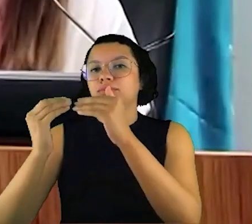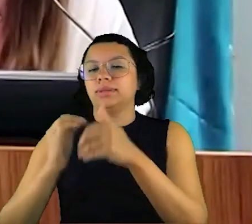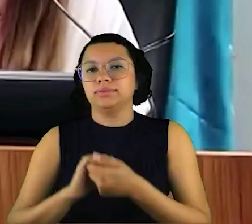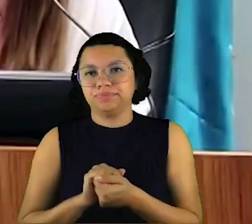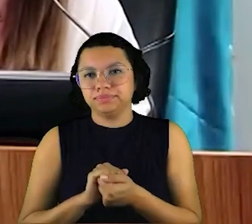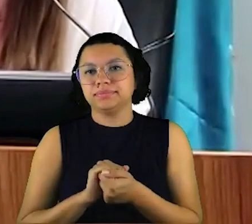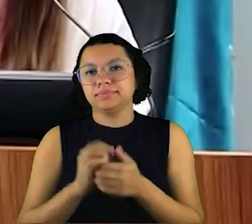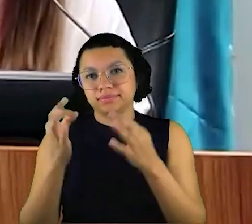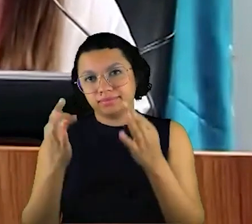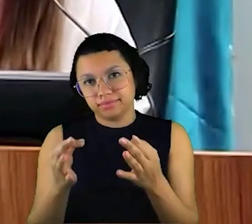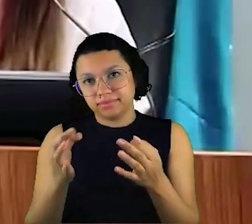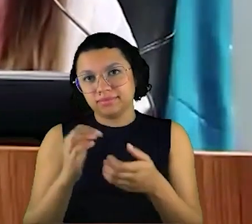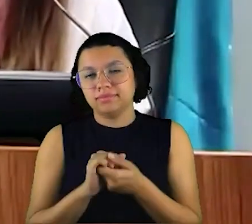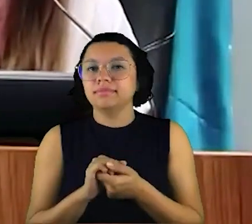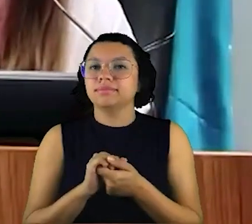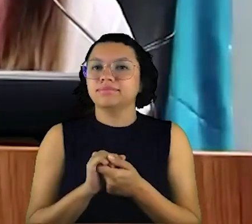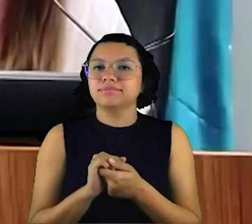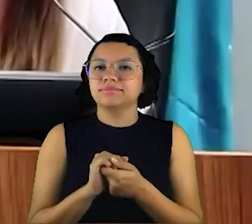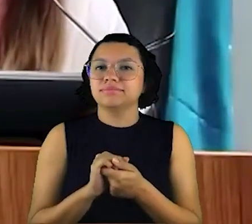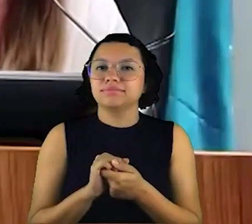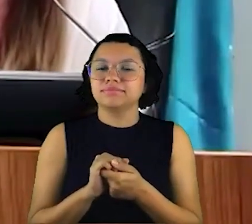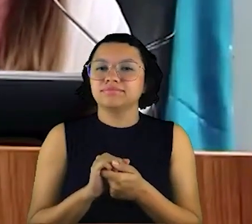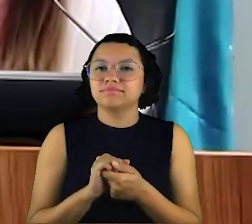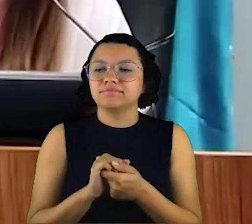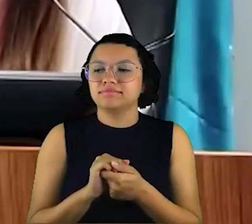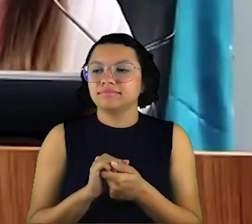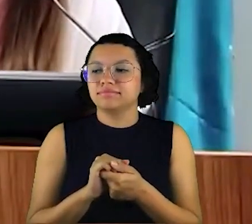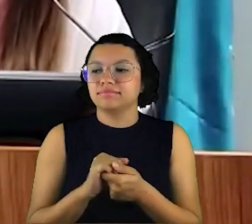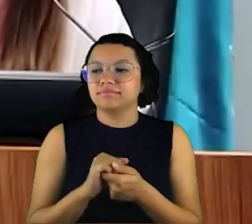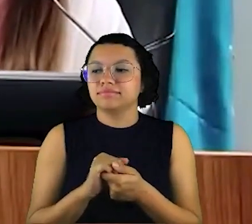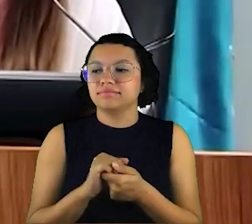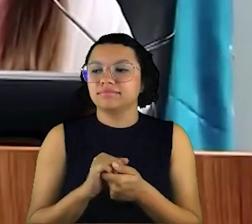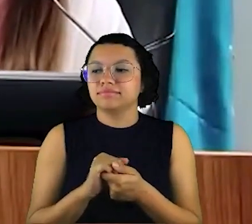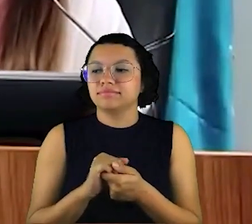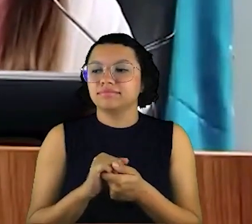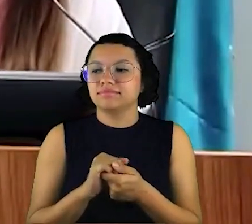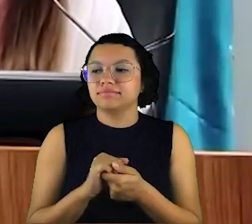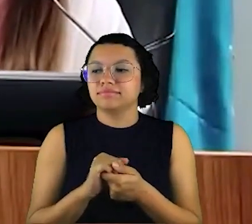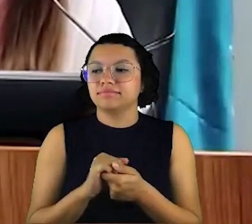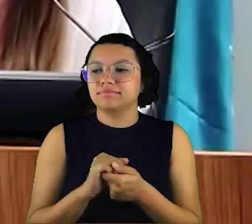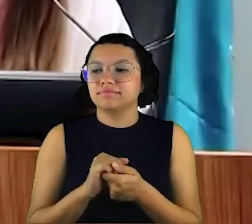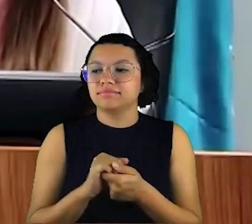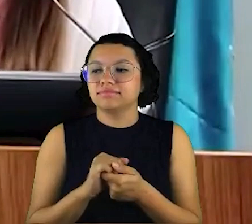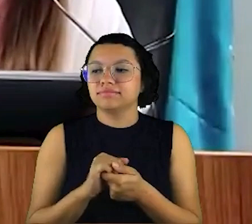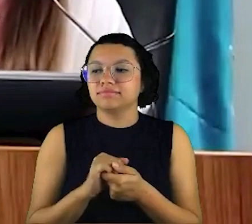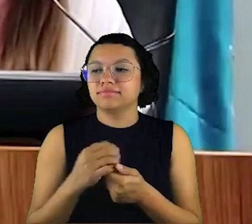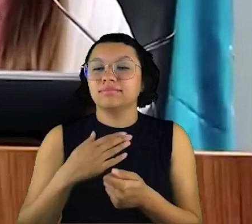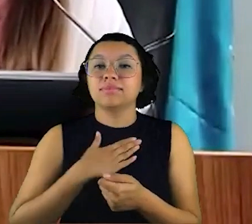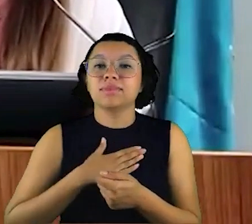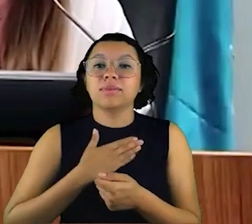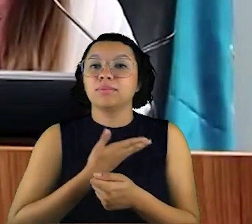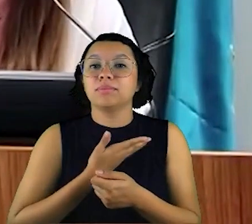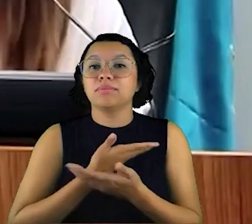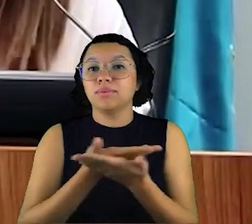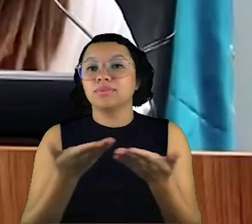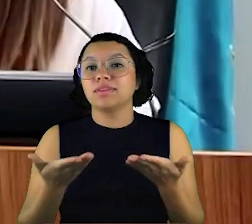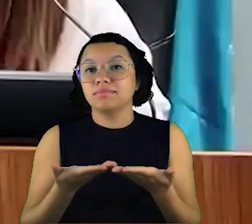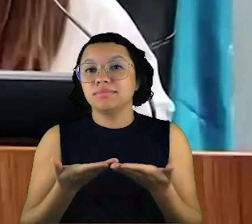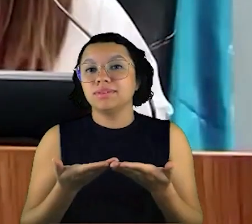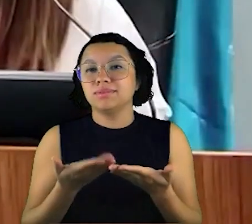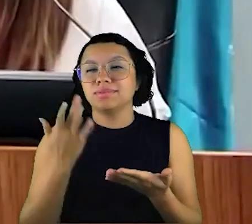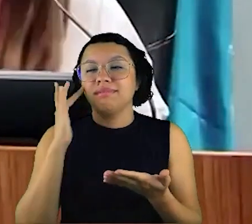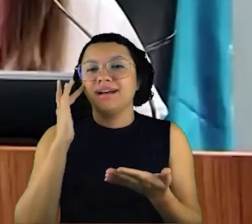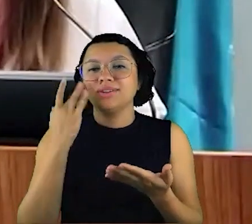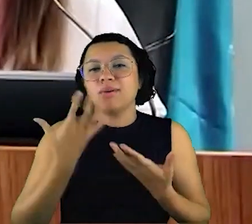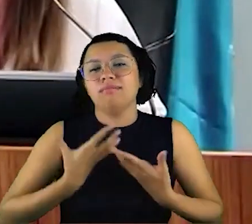desenvolvimento. Certo, Renan? O juiz Paulo César pega um copo d'água. Meus caros, eu acho que